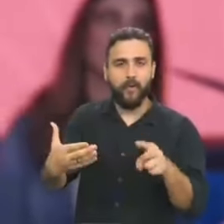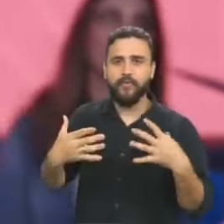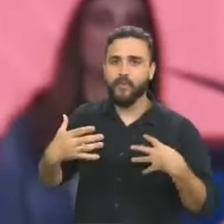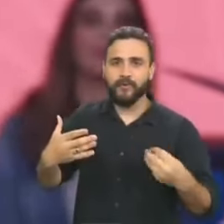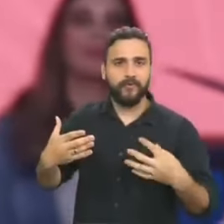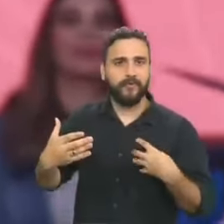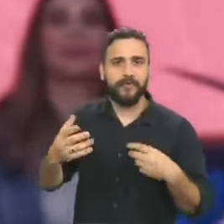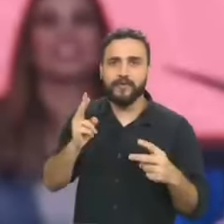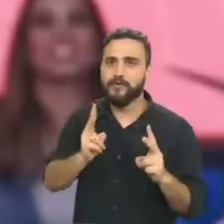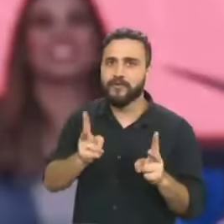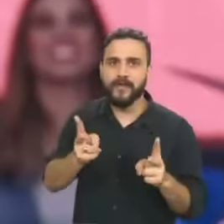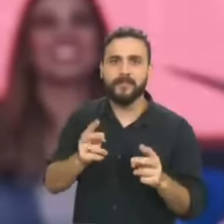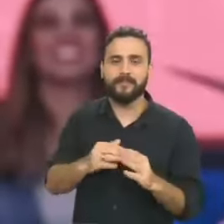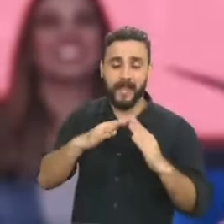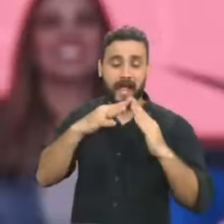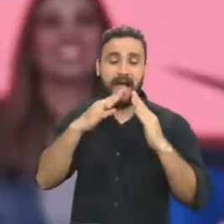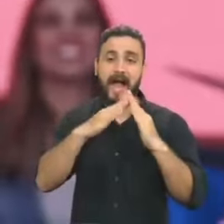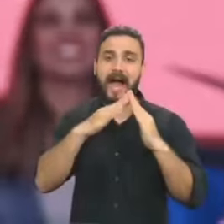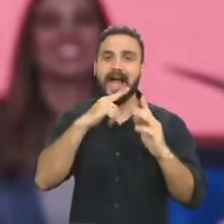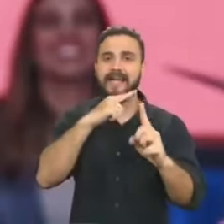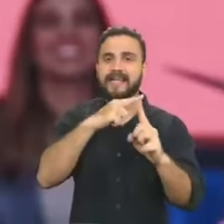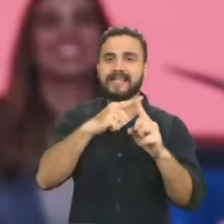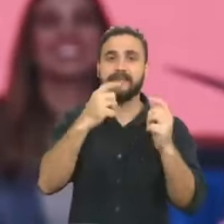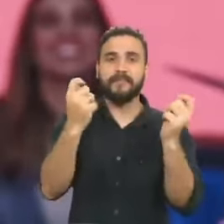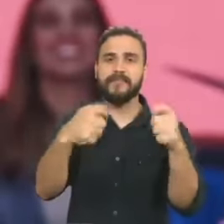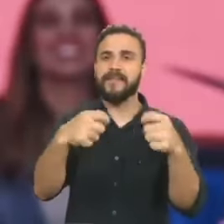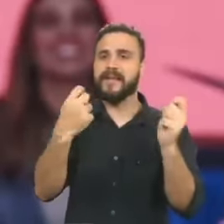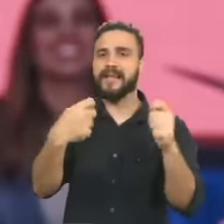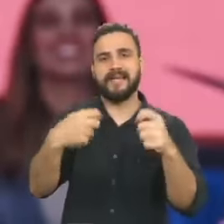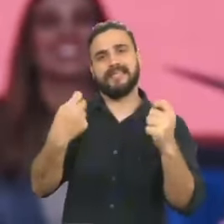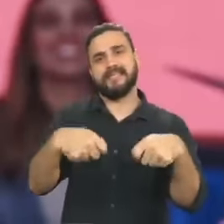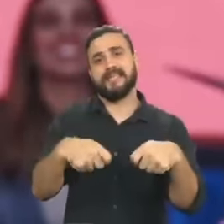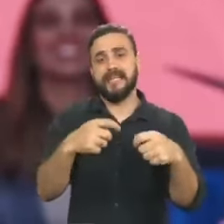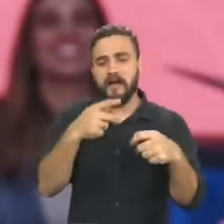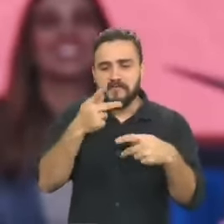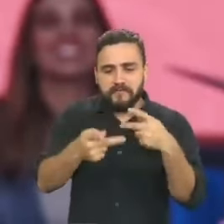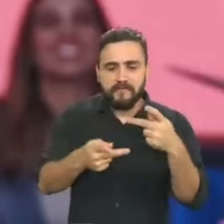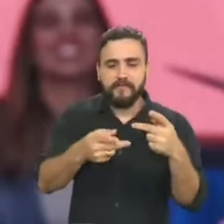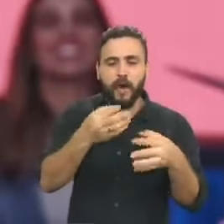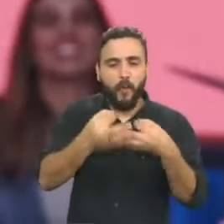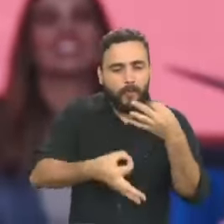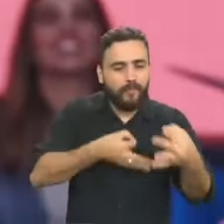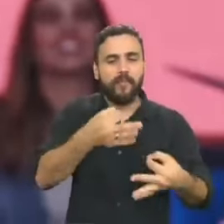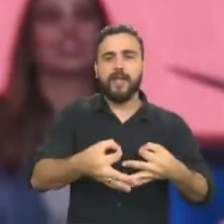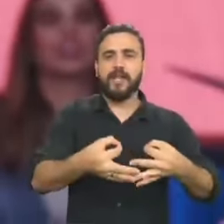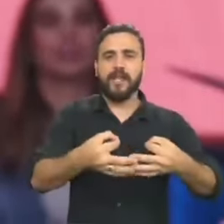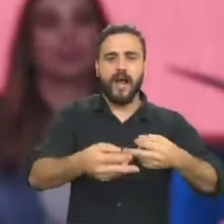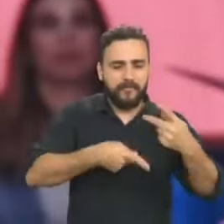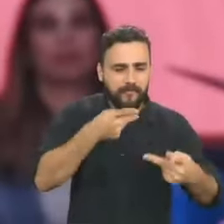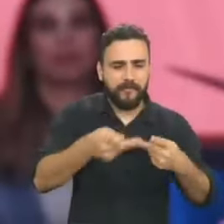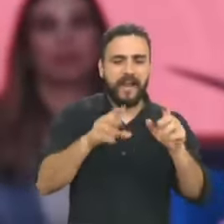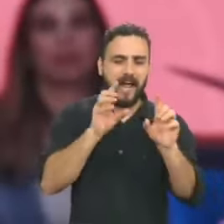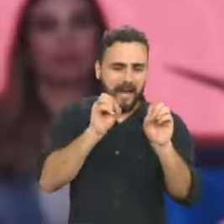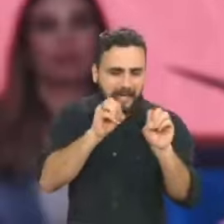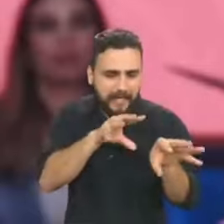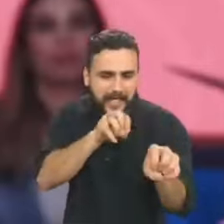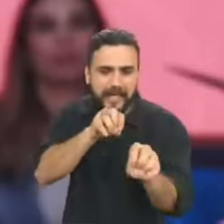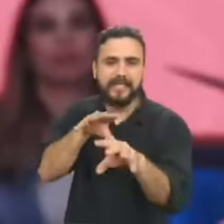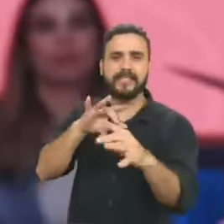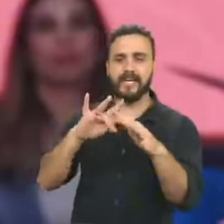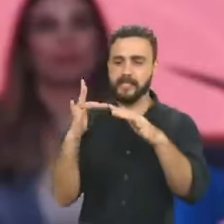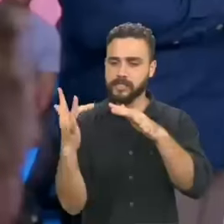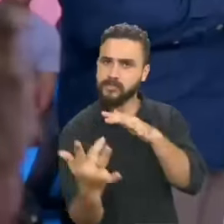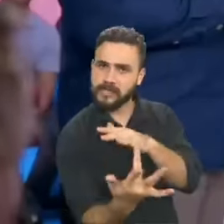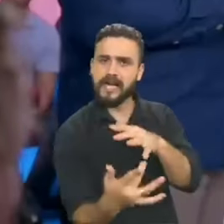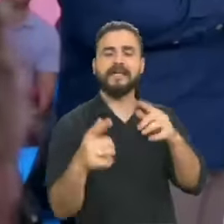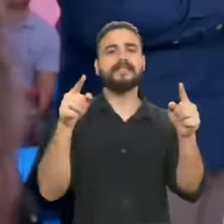Mas a igreja precisa estar ali e falando, continuando a discipular, continuando a falar, isso